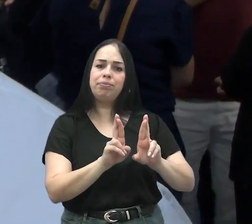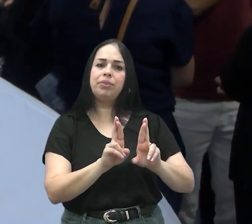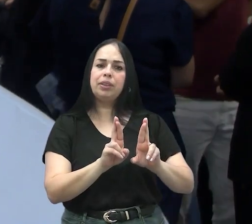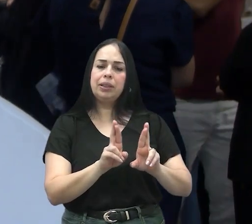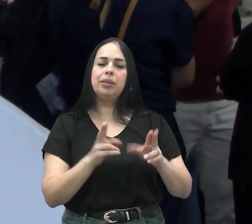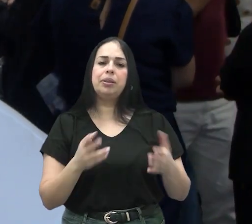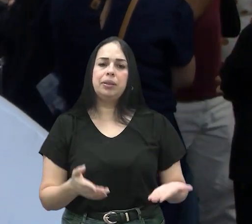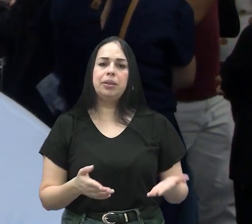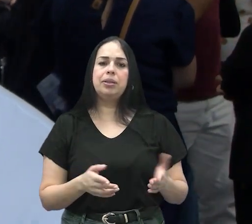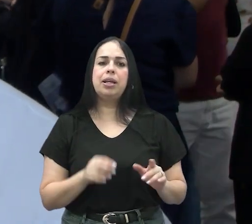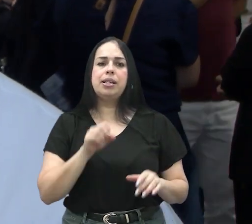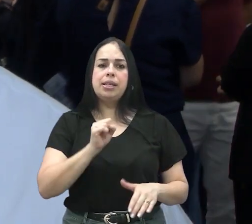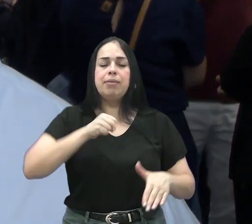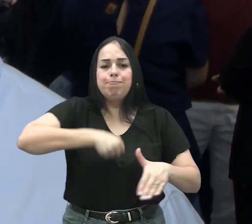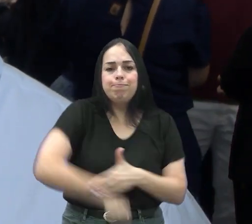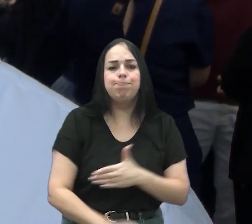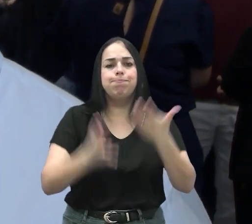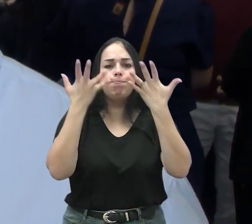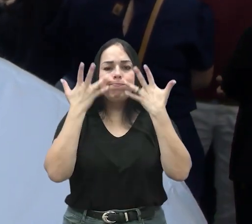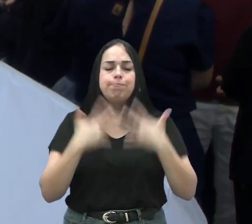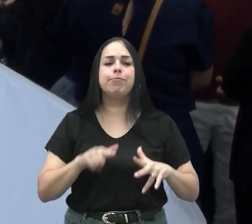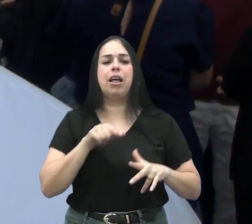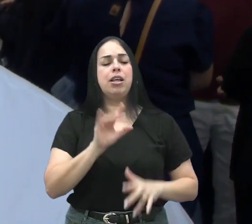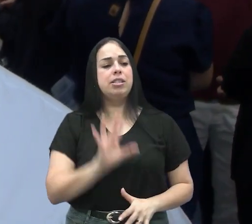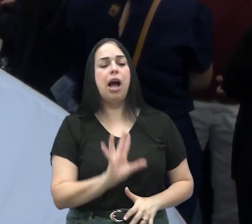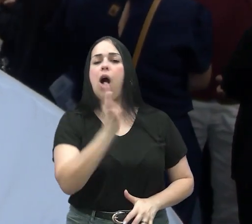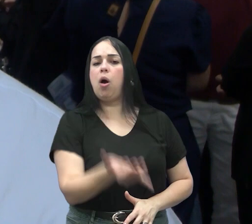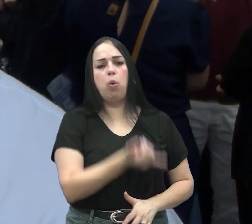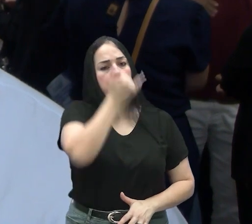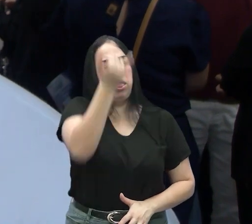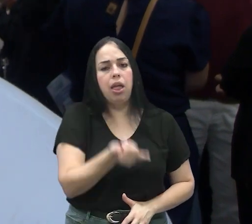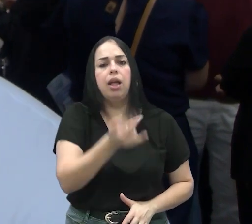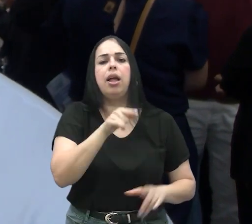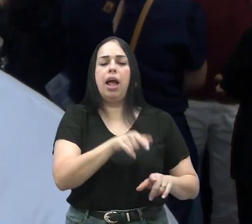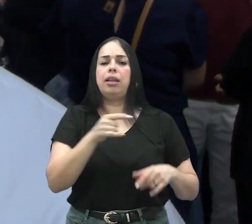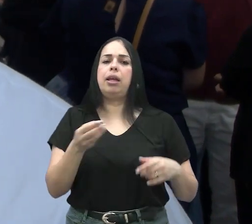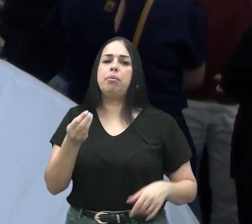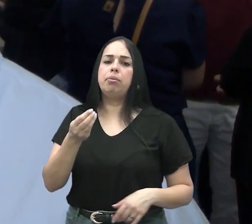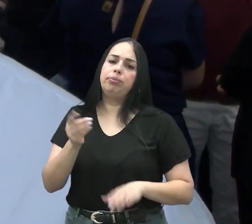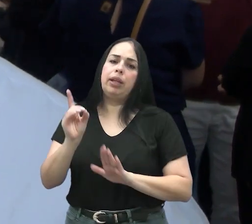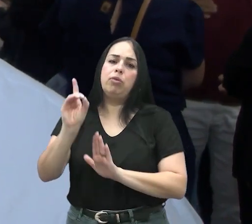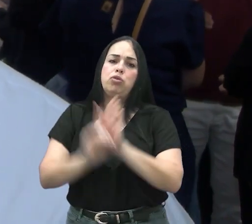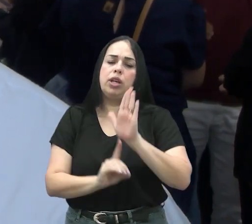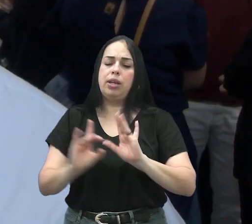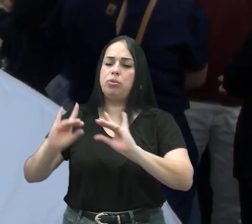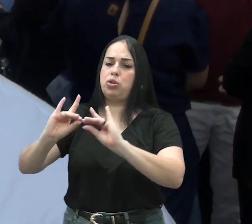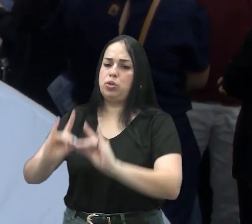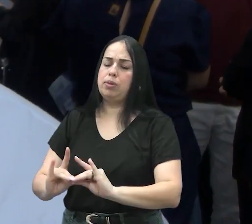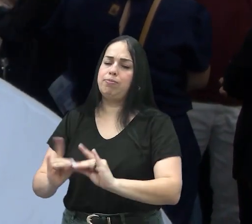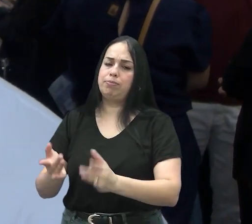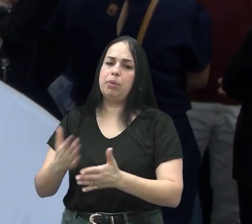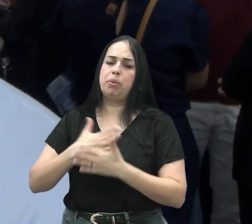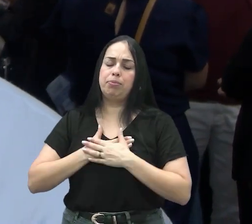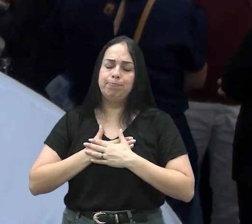respeitarem, independente, mais uma vez, da idade gestacional, ainda que no início da gestação, se houver um aborto espontâneo, que a mãe tenha a